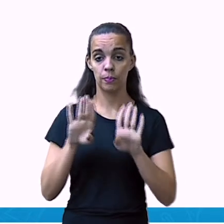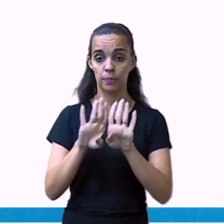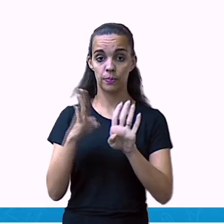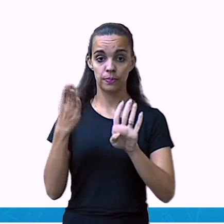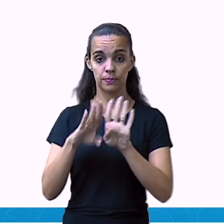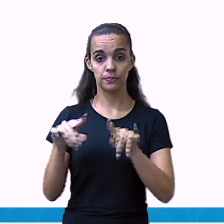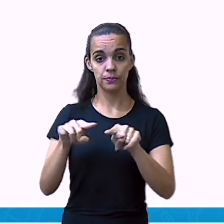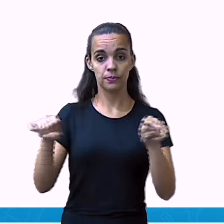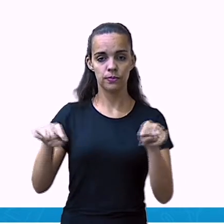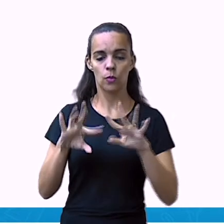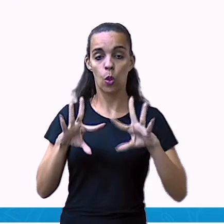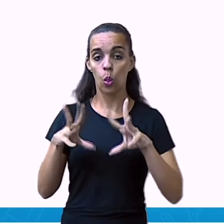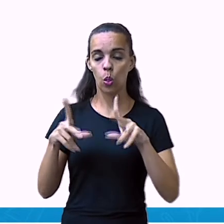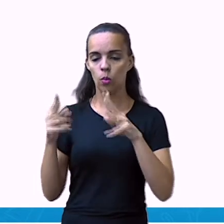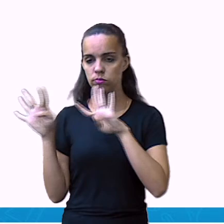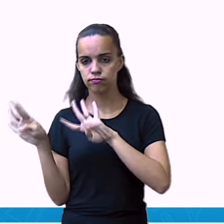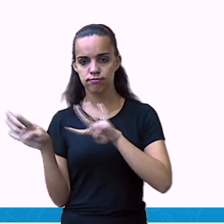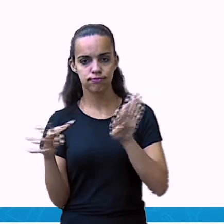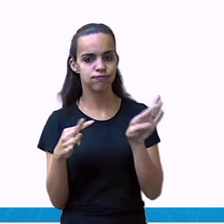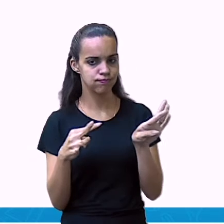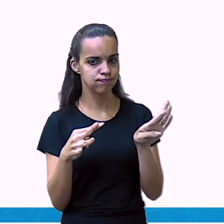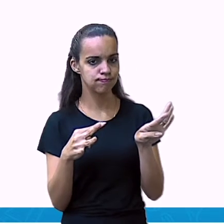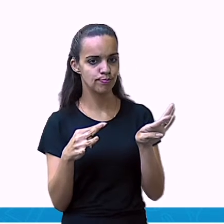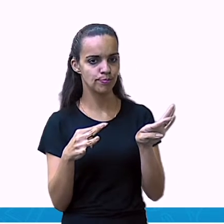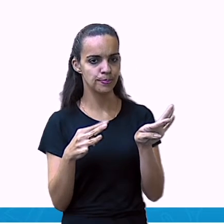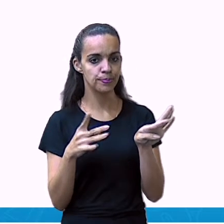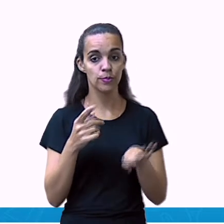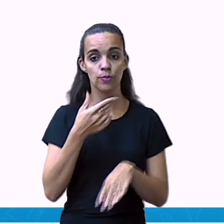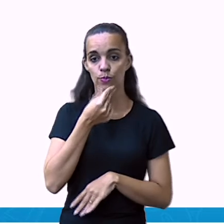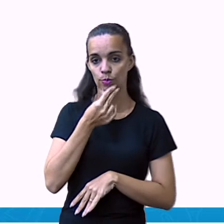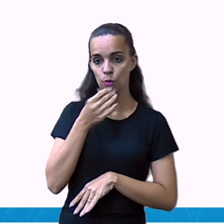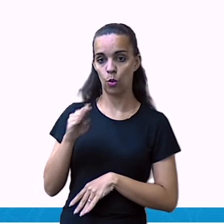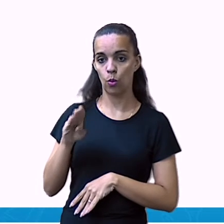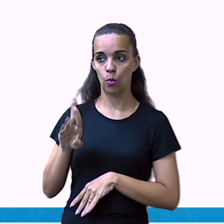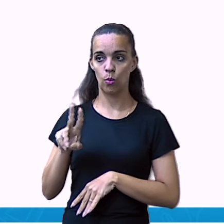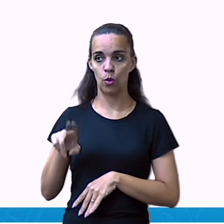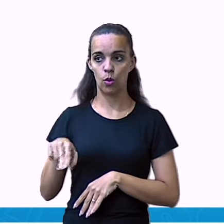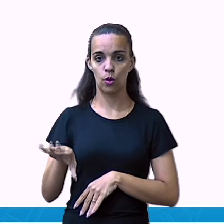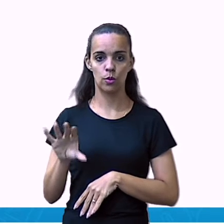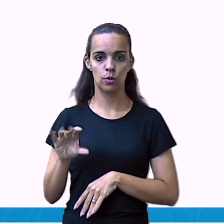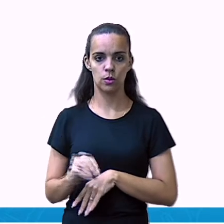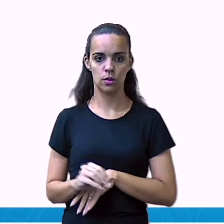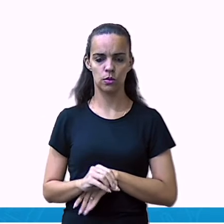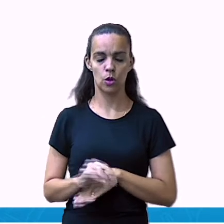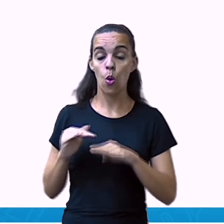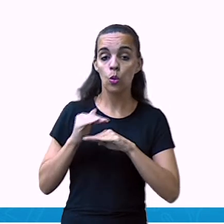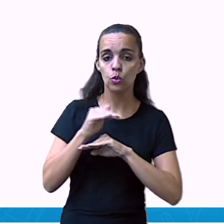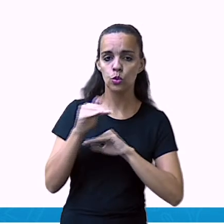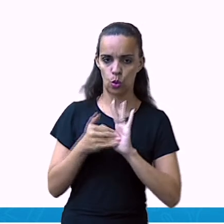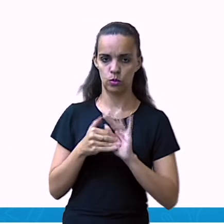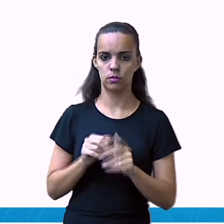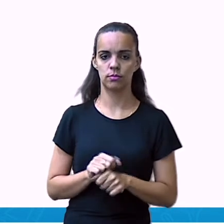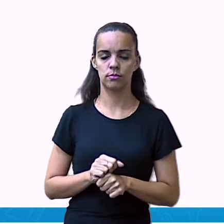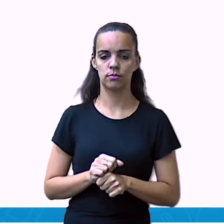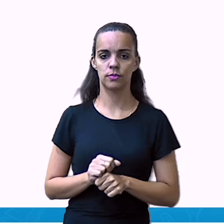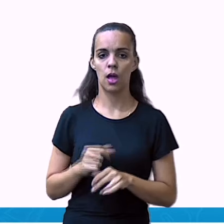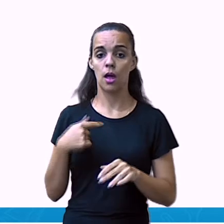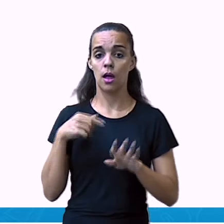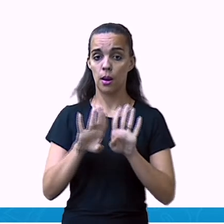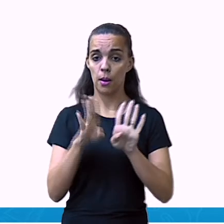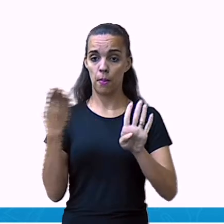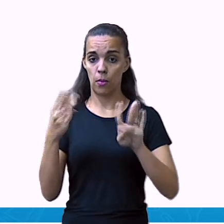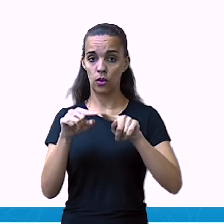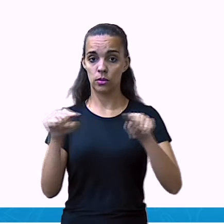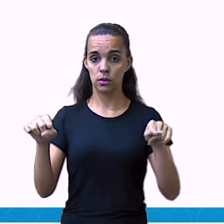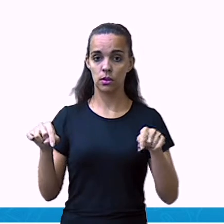sala, todos olharam para Bruno. Todos na porta da